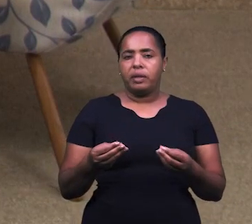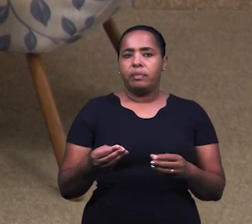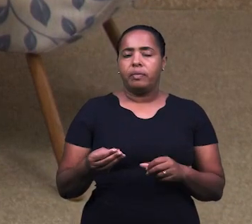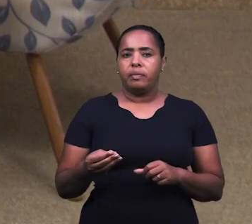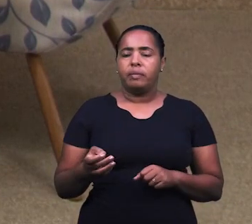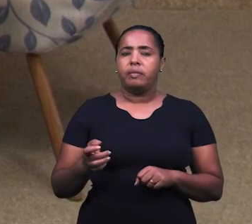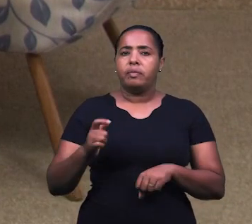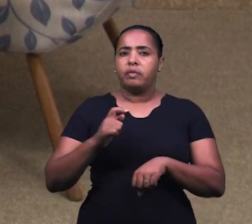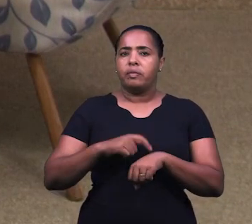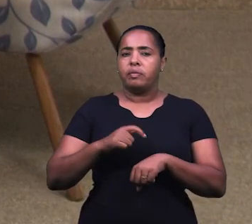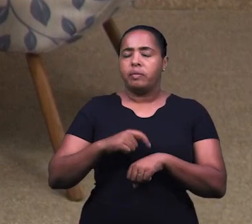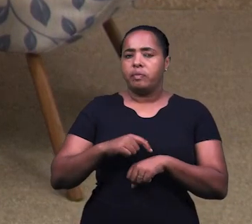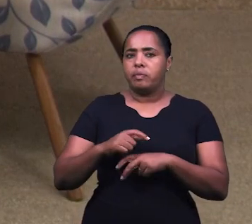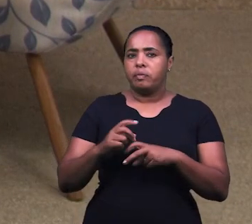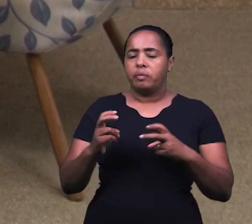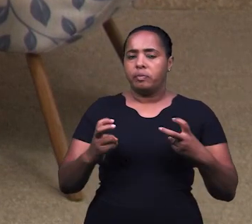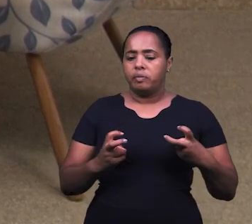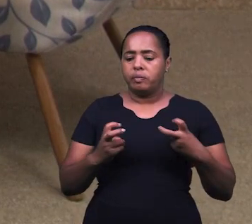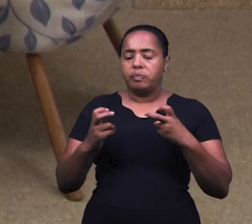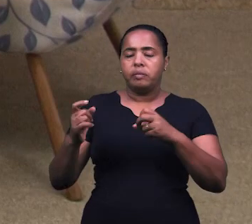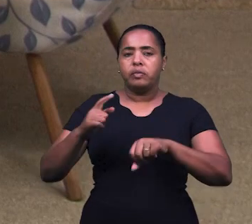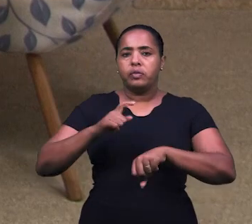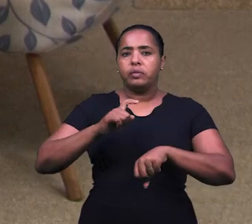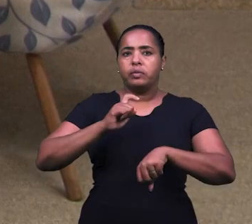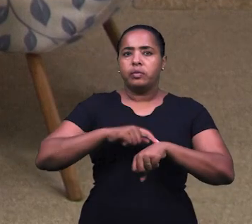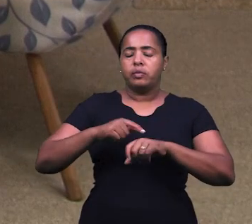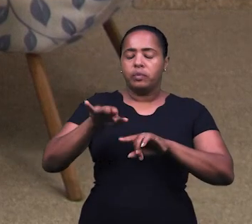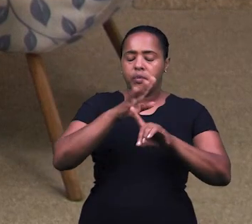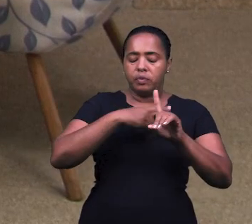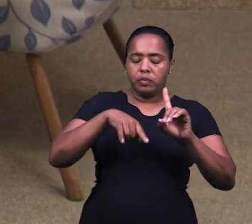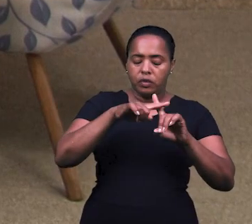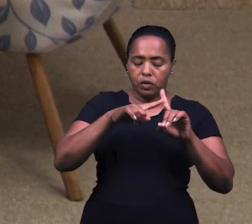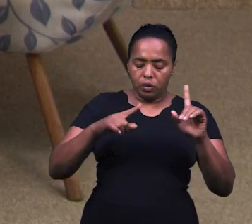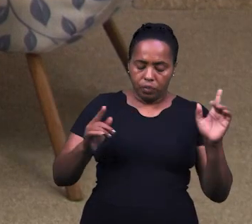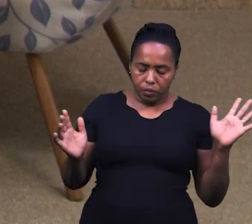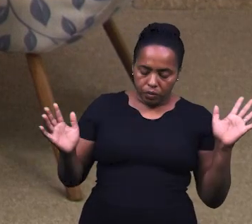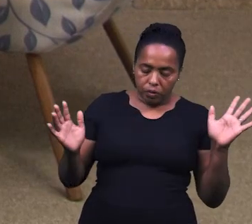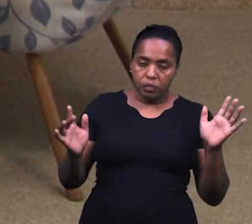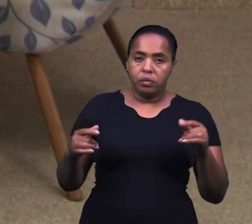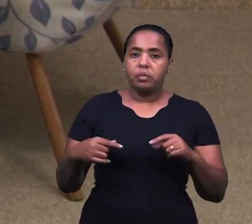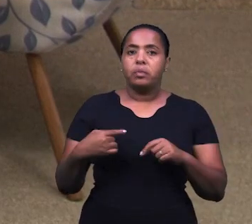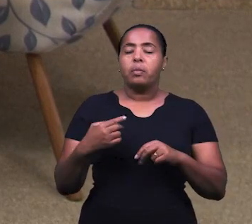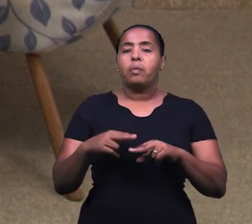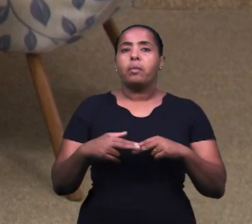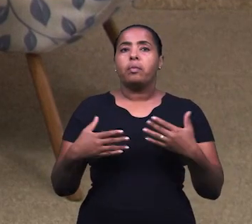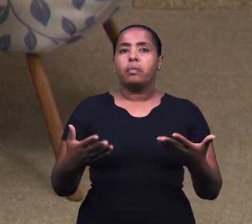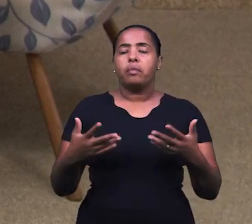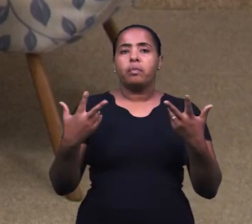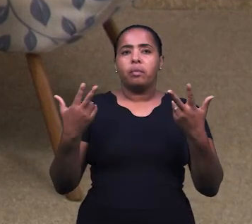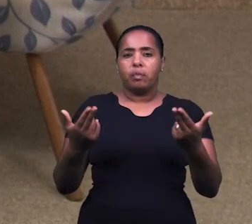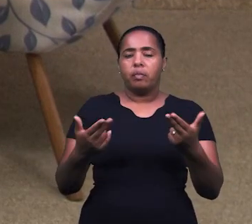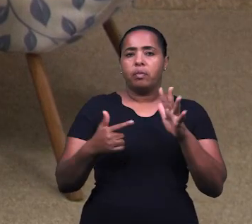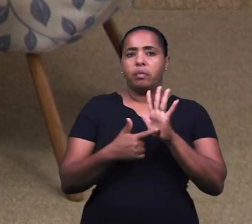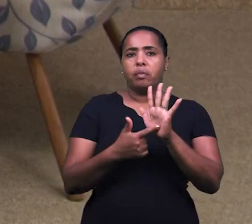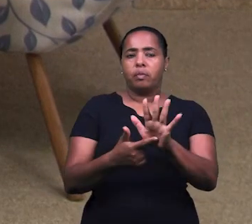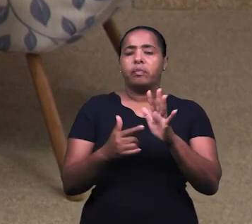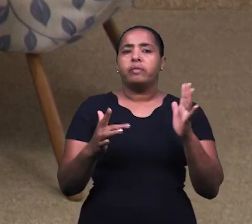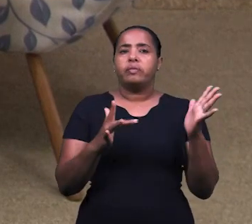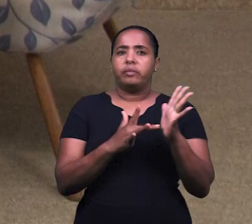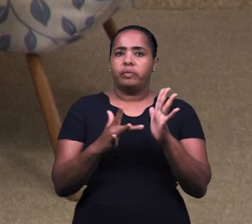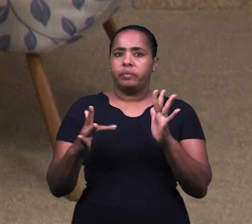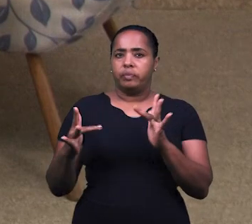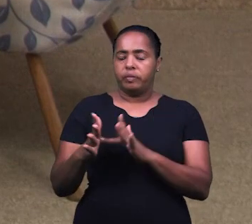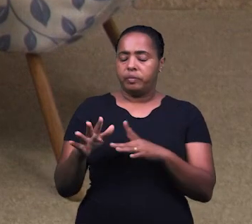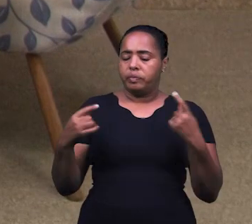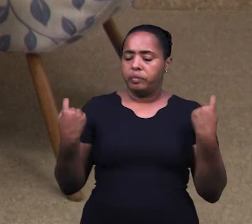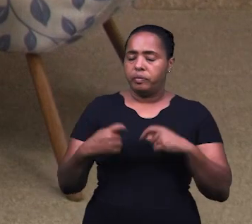momento foi daquele brado quando ele entrou no Santíssimo. Porque realmente, como elas falaram ali,